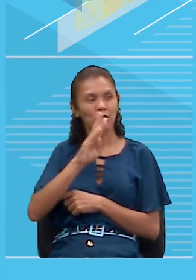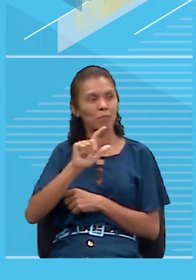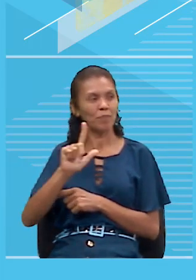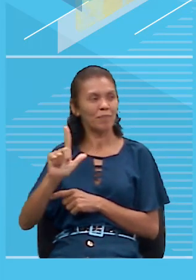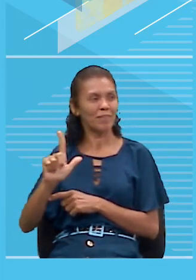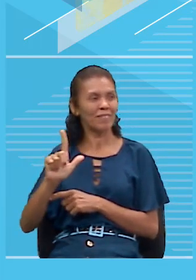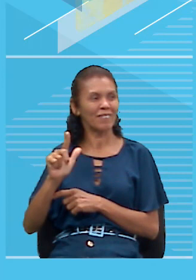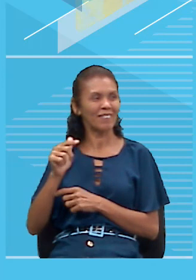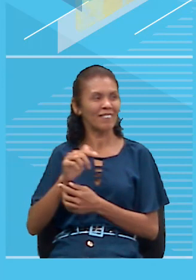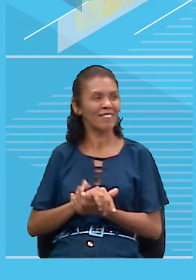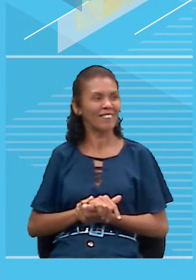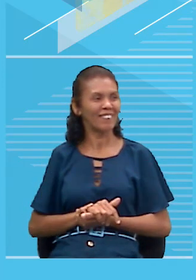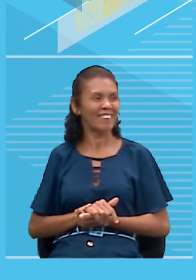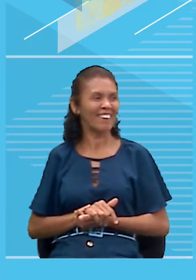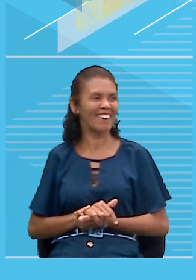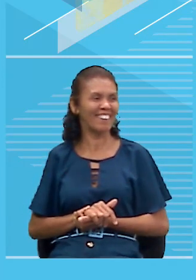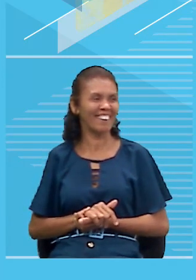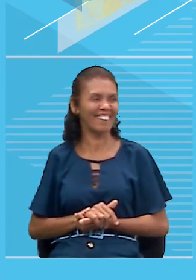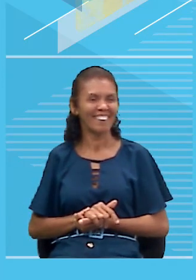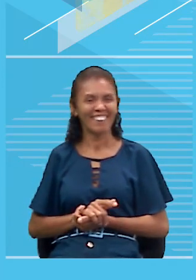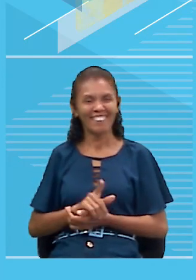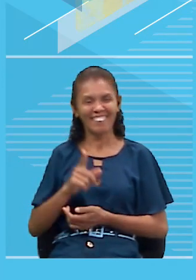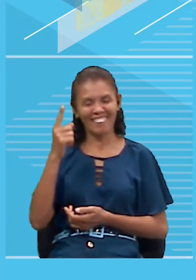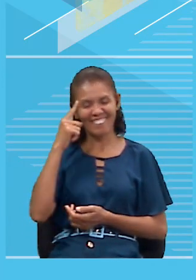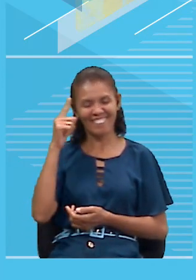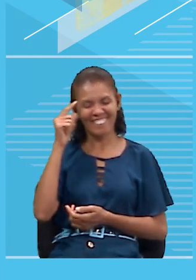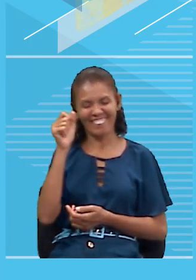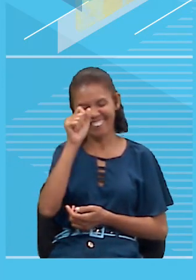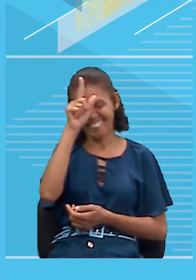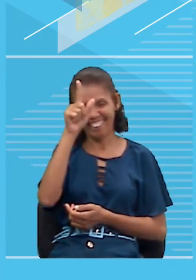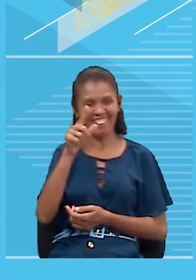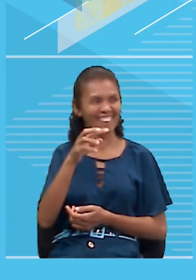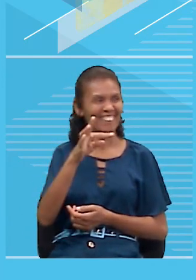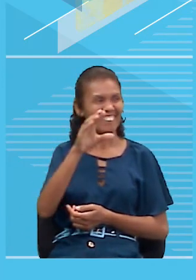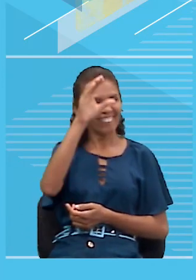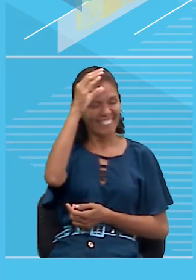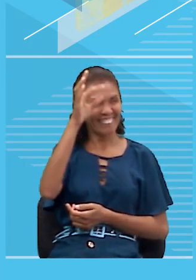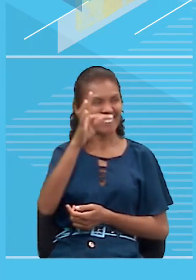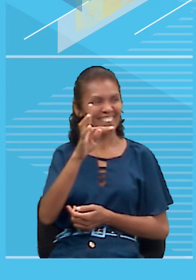devia ter inventário Bora tio embora menino